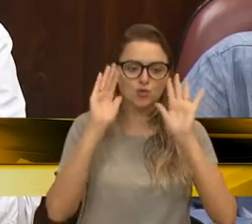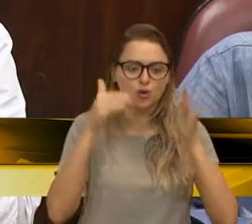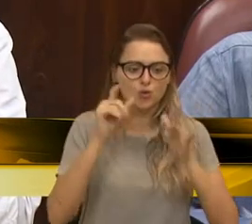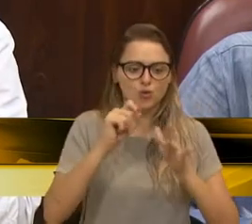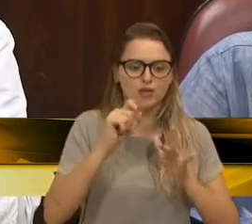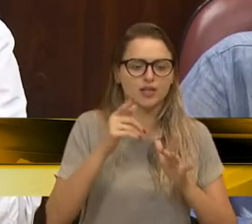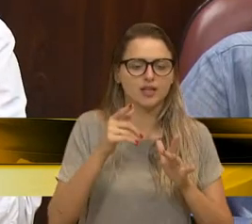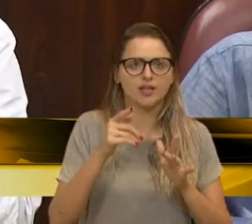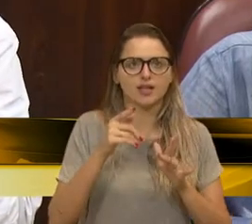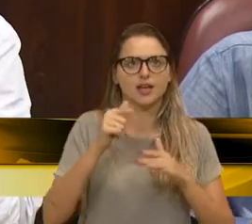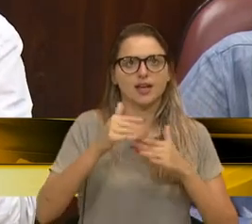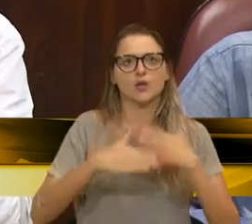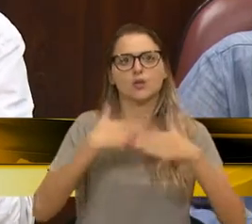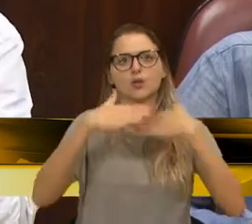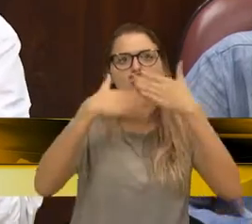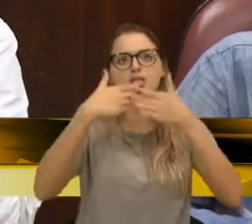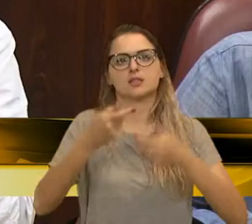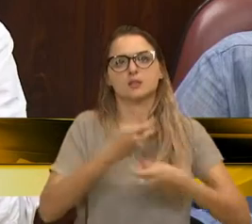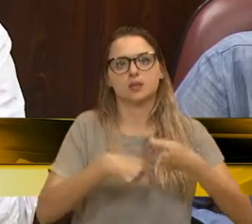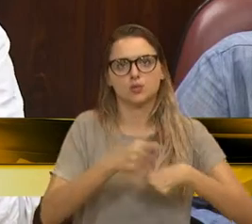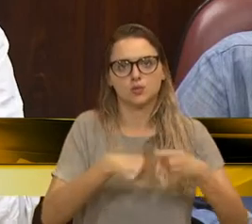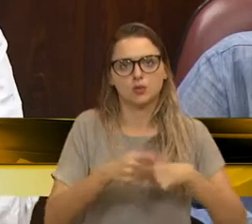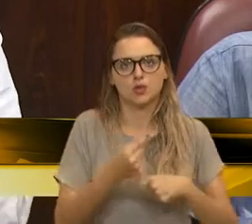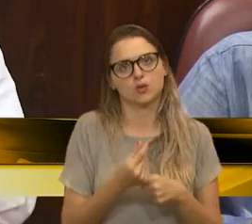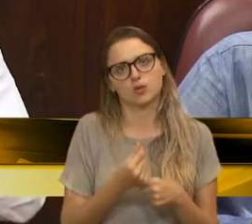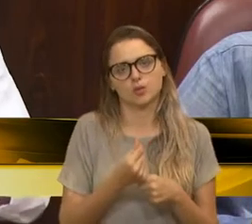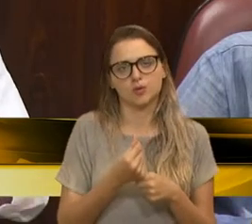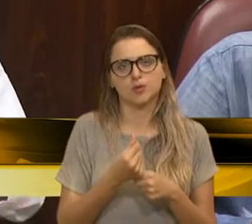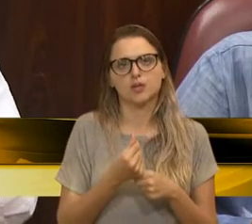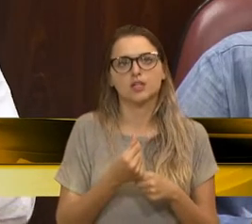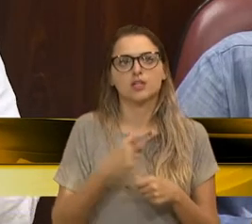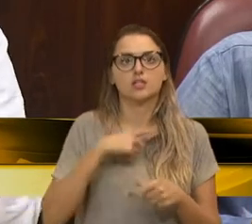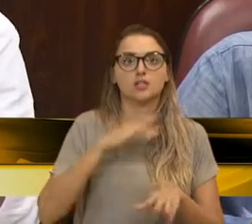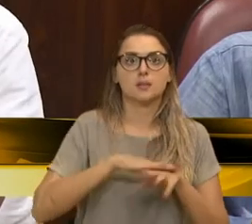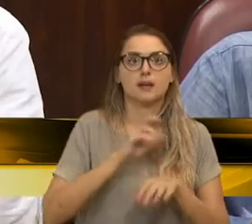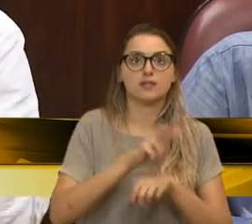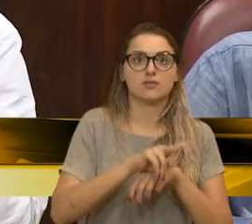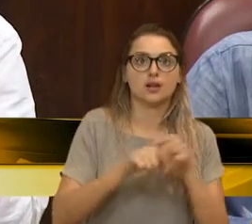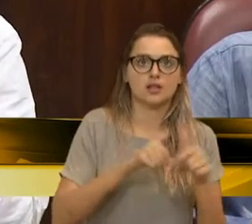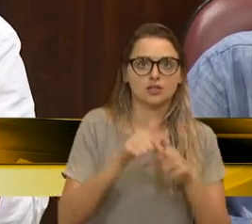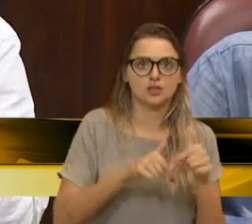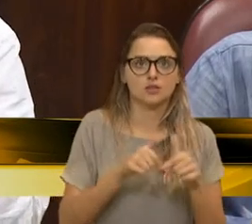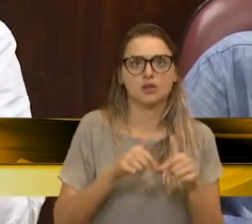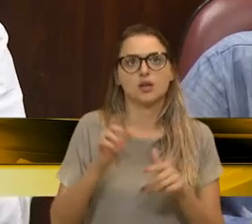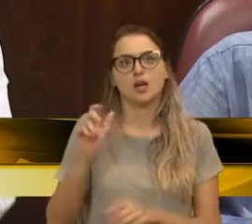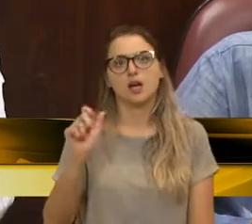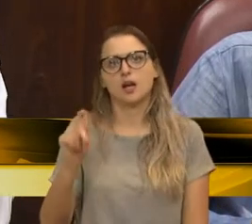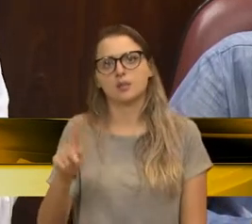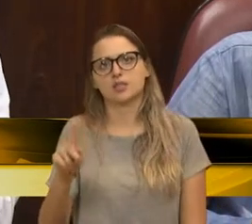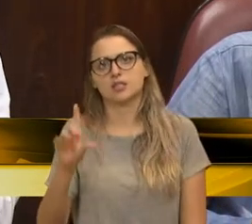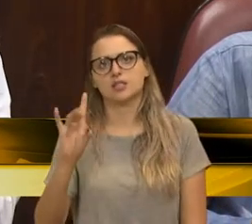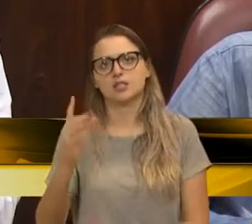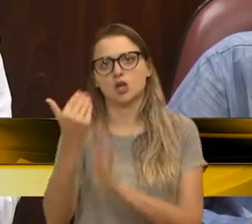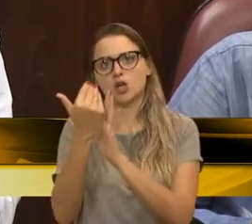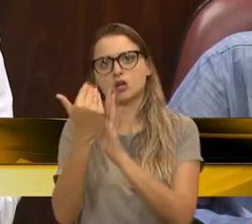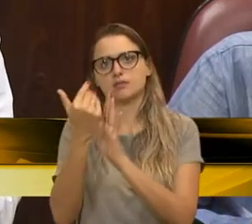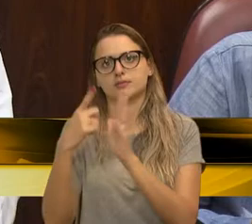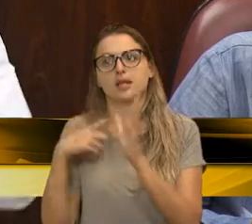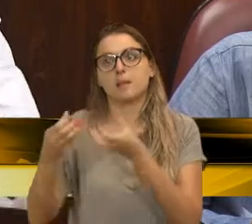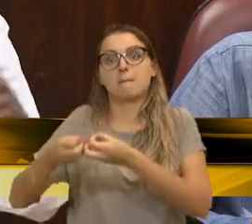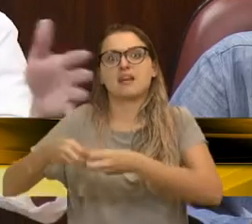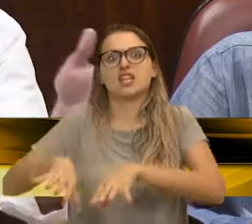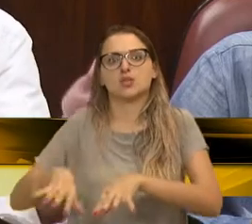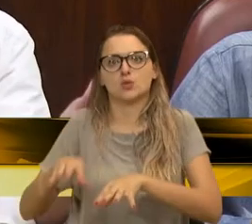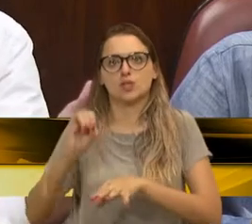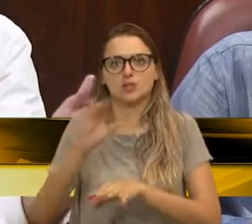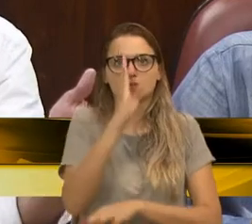a questão do crescimento econômico, geração de trabalho e renda. Porque a Previdência ela só tem déficit quando o Brasil não cresce. Então,